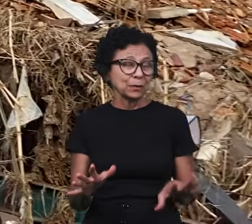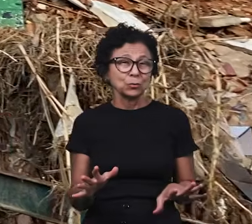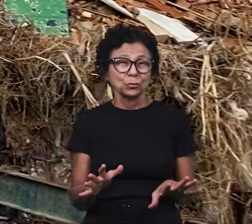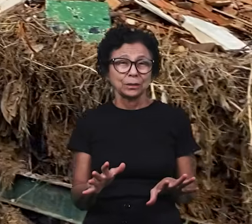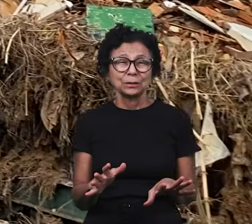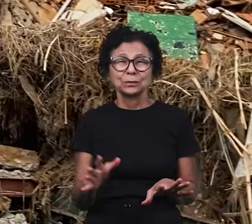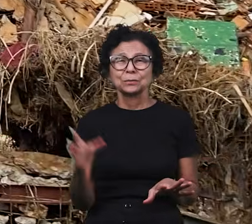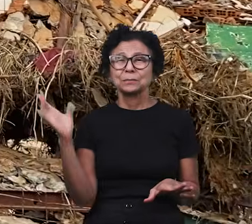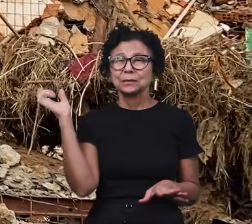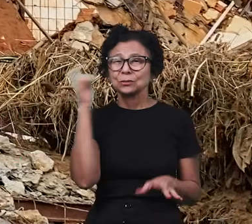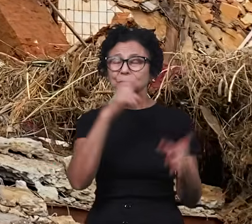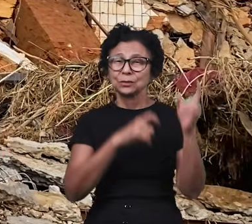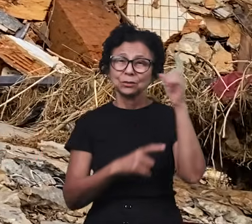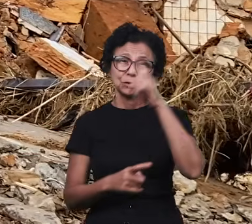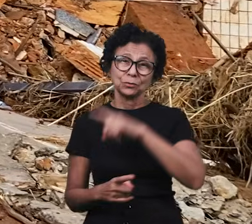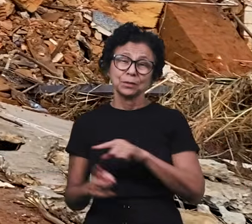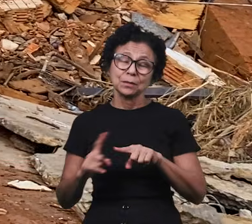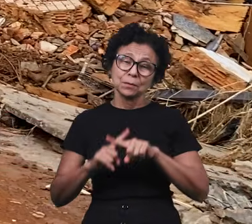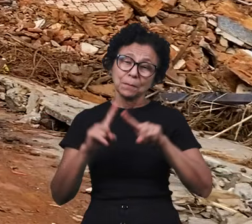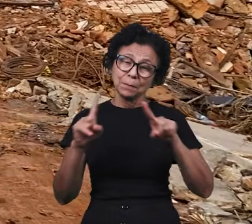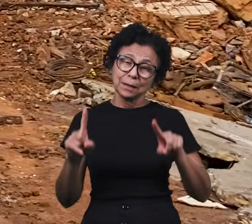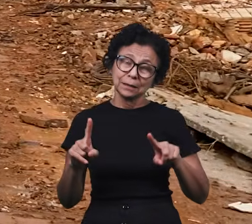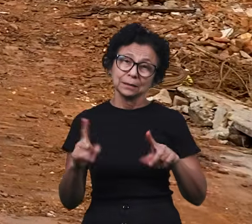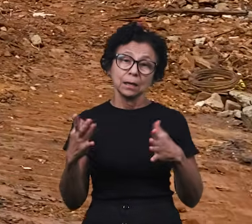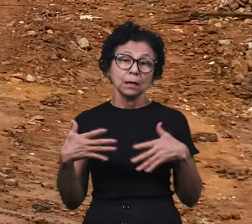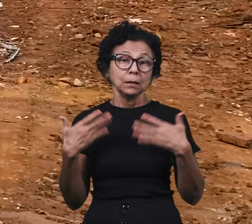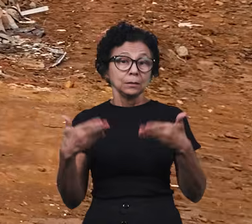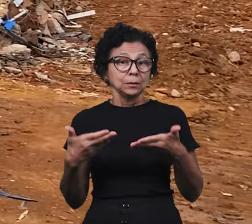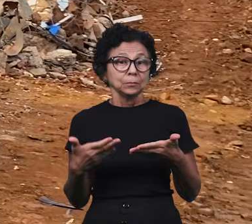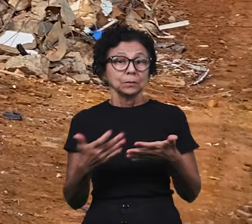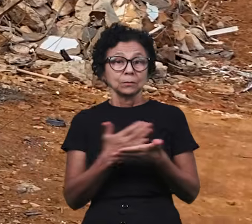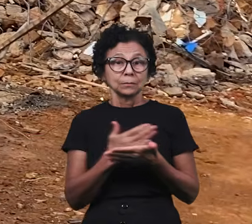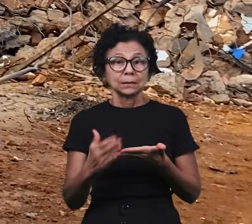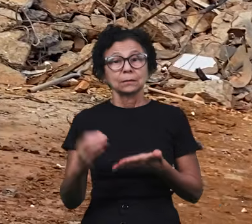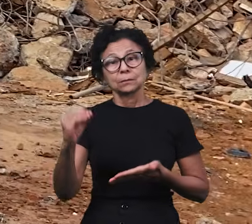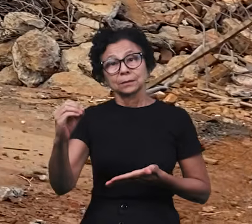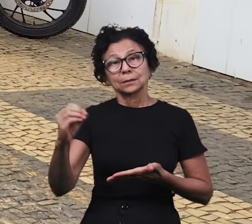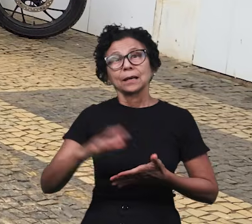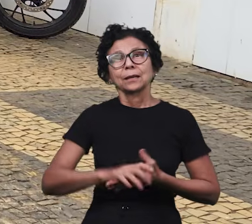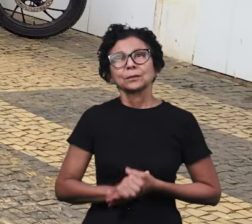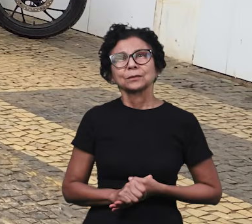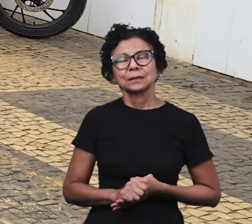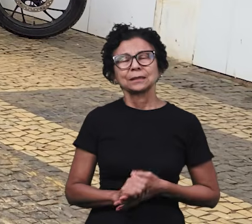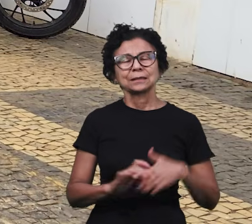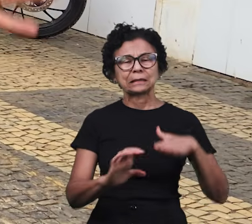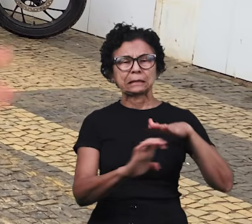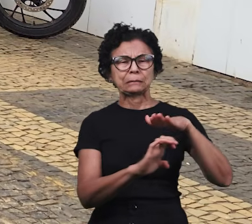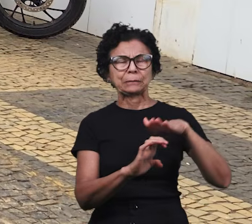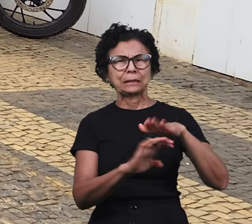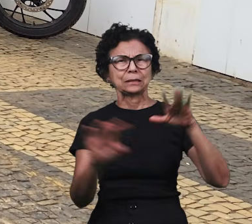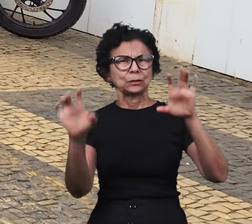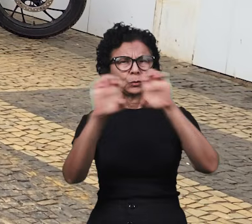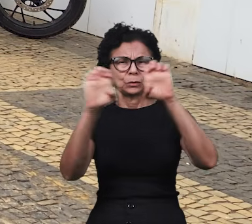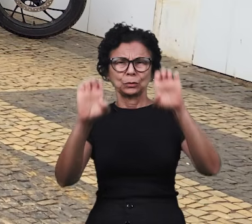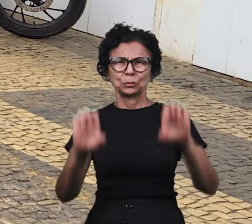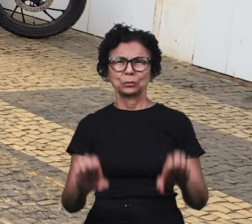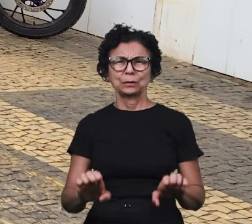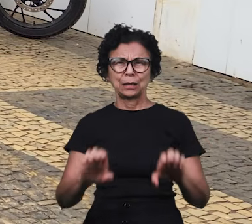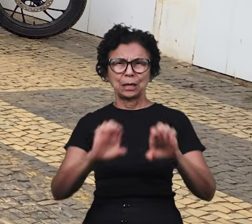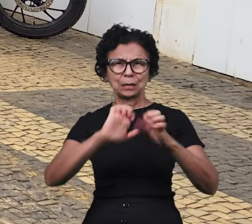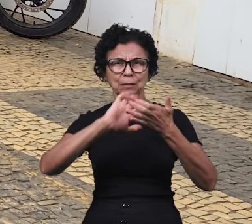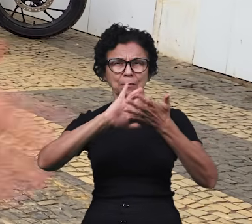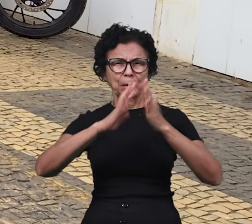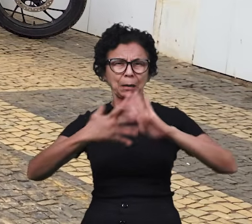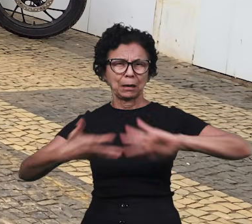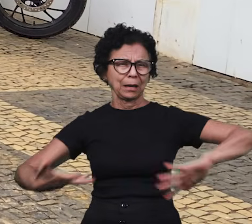irreparáveis. O momento é delicado, mas há esperança de um recomeço. Então a gente perdeu toda a parte de estrutura da empresa,